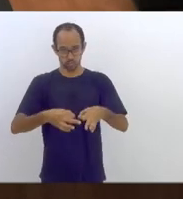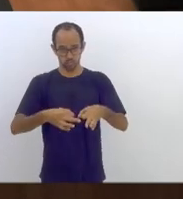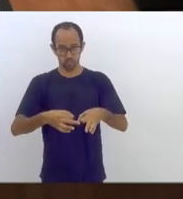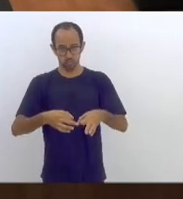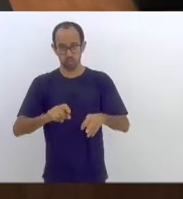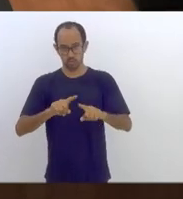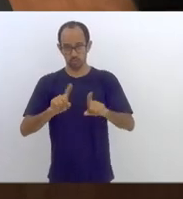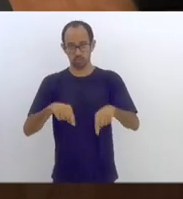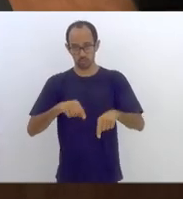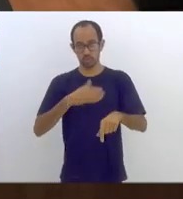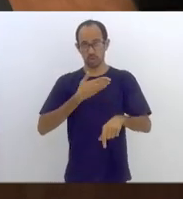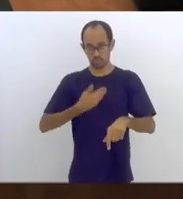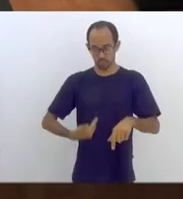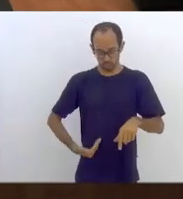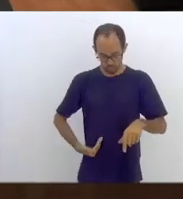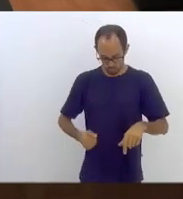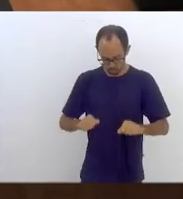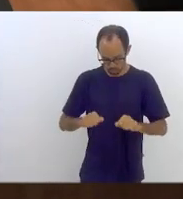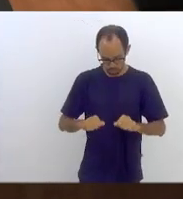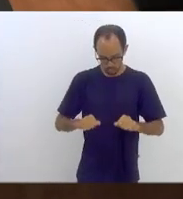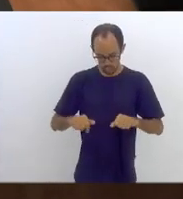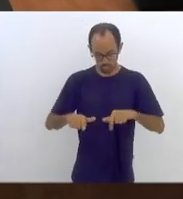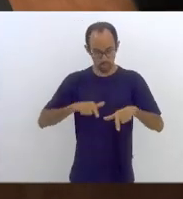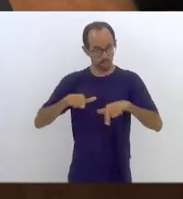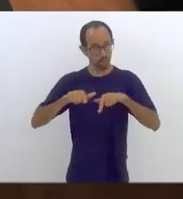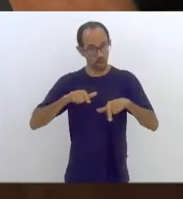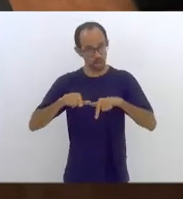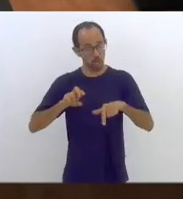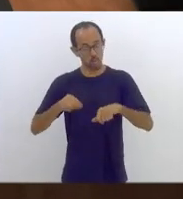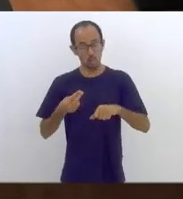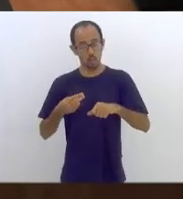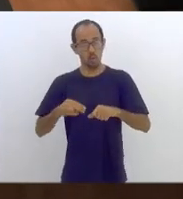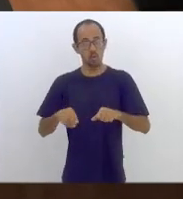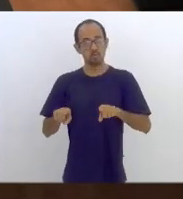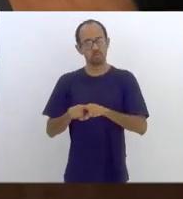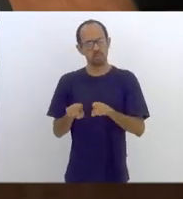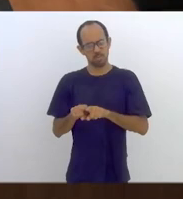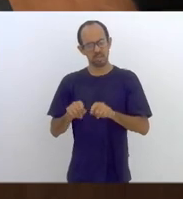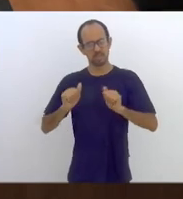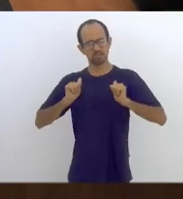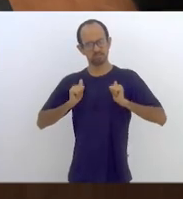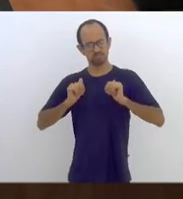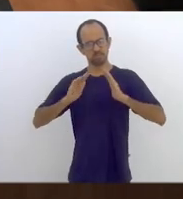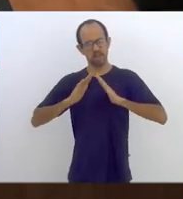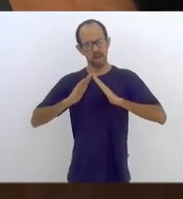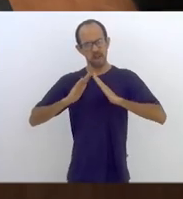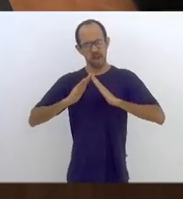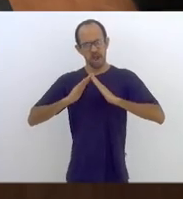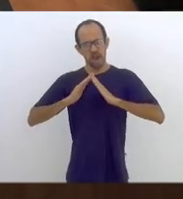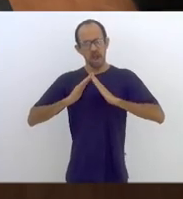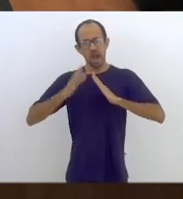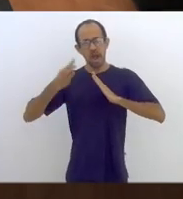o servidor público ativo e inativo ativo inativo ele